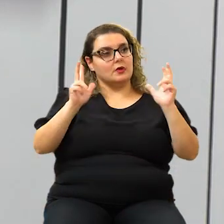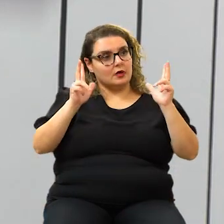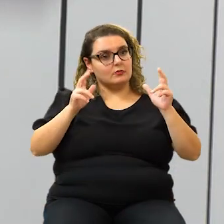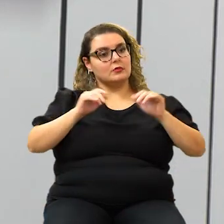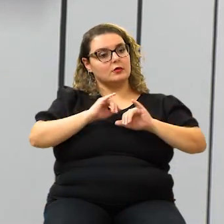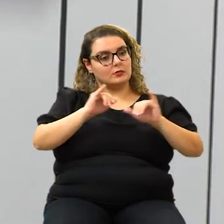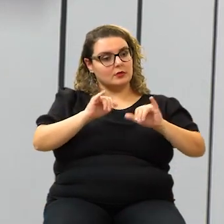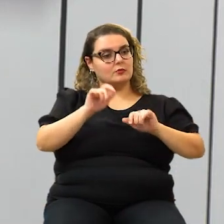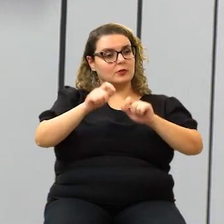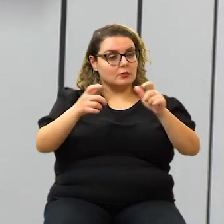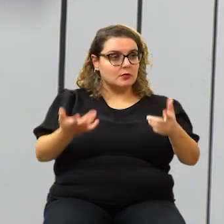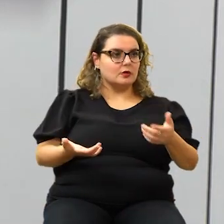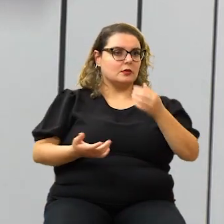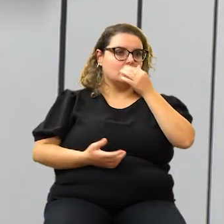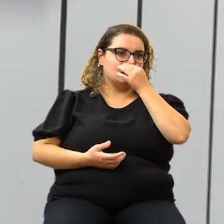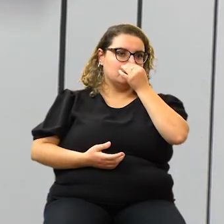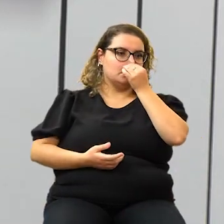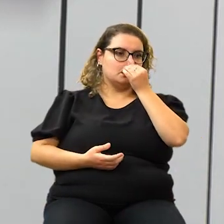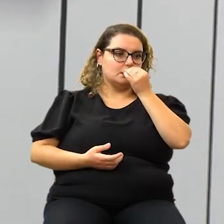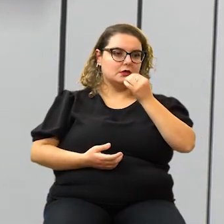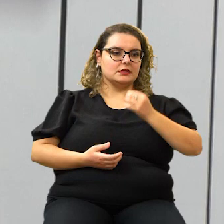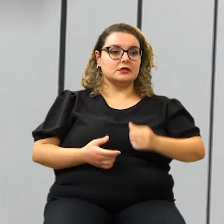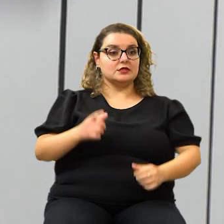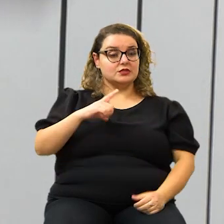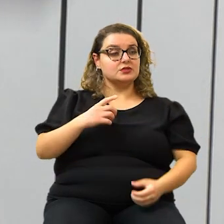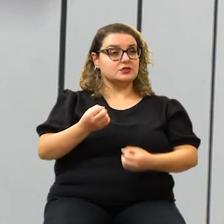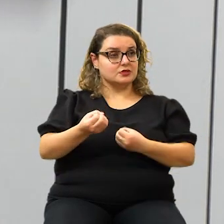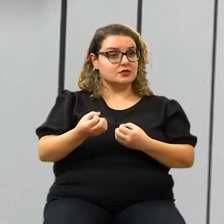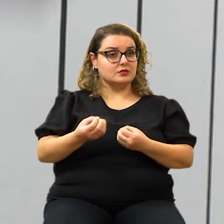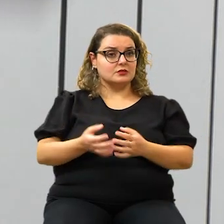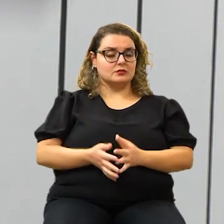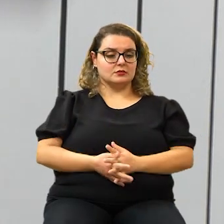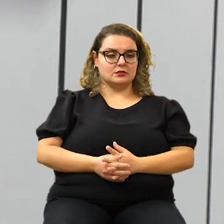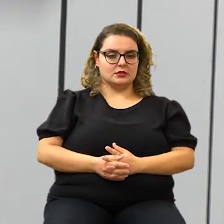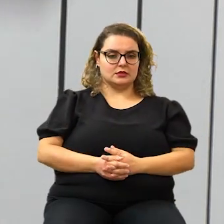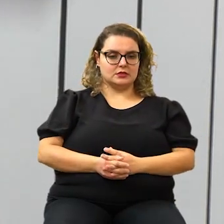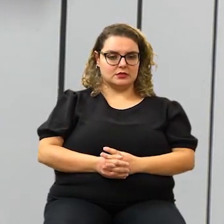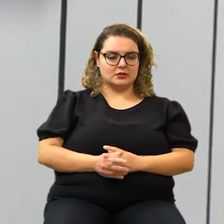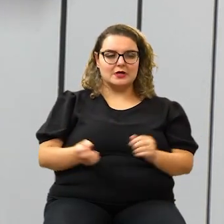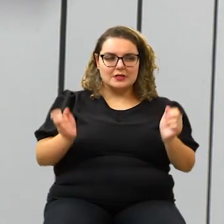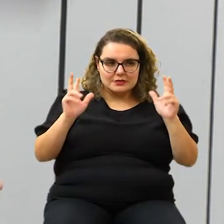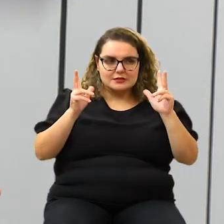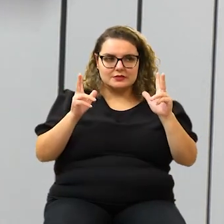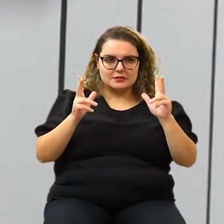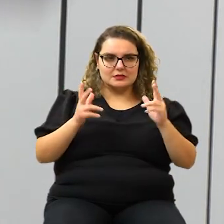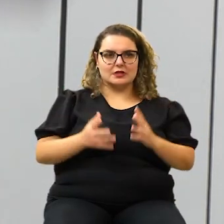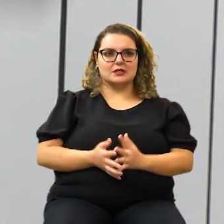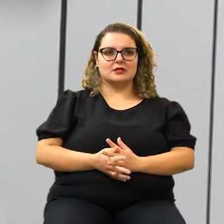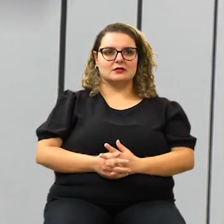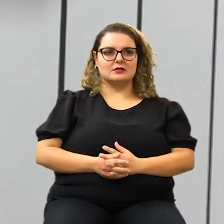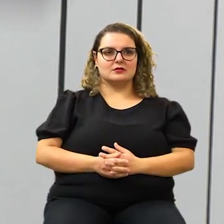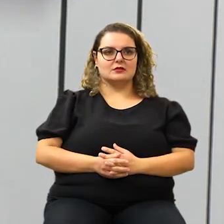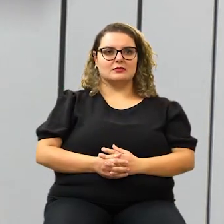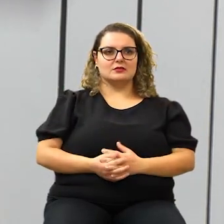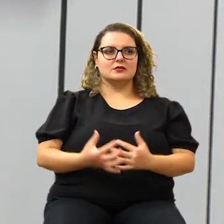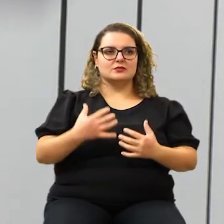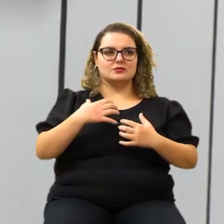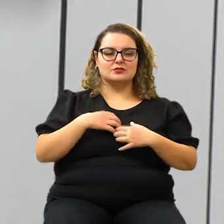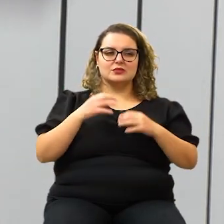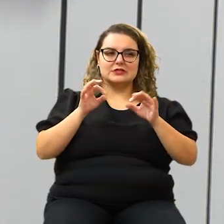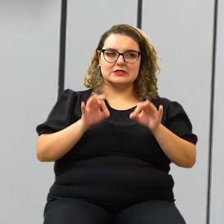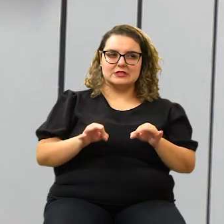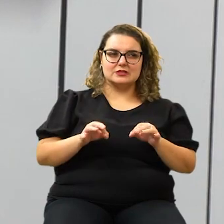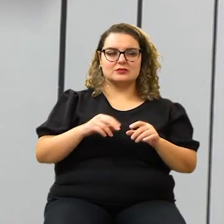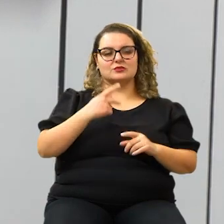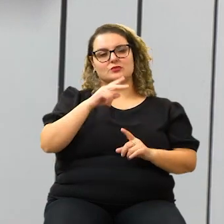por pessoas que detinham a informação. Né? Esses alertas, eles foram repassados de maneira correta? No seu